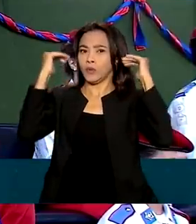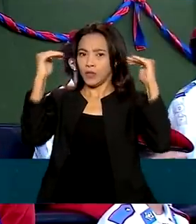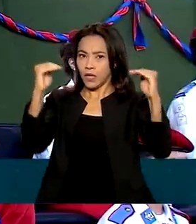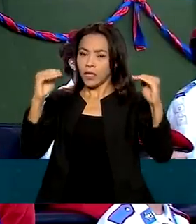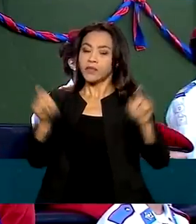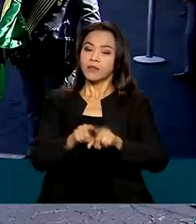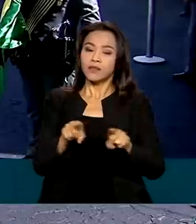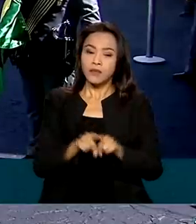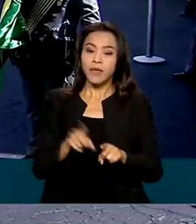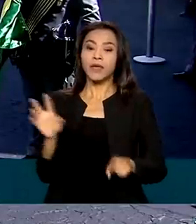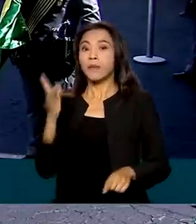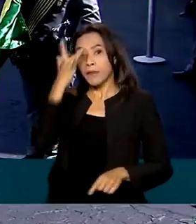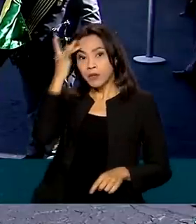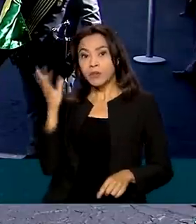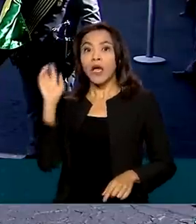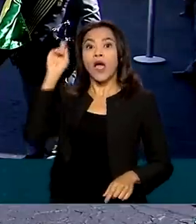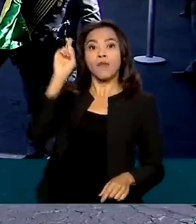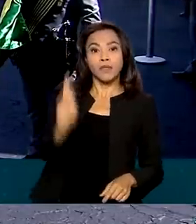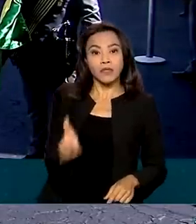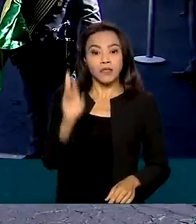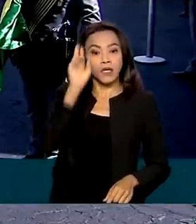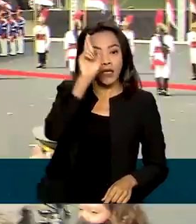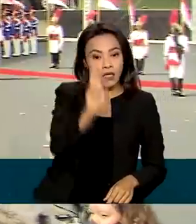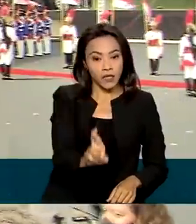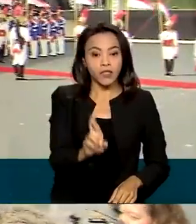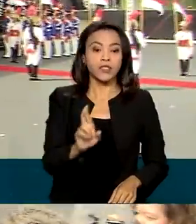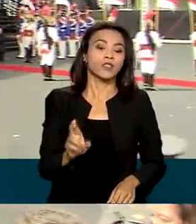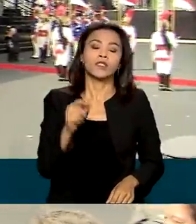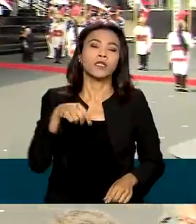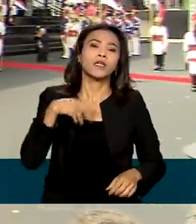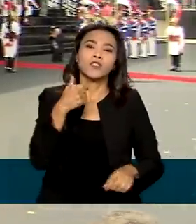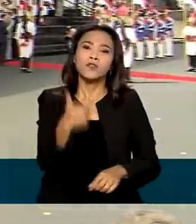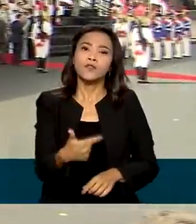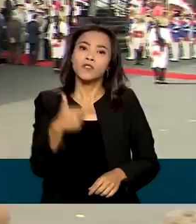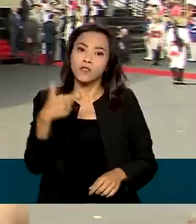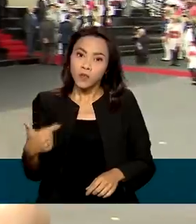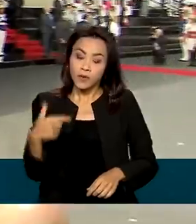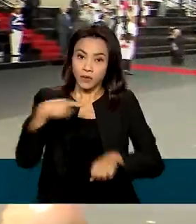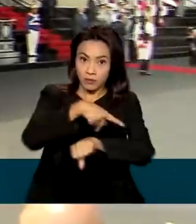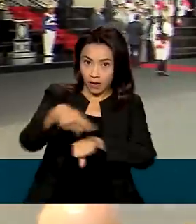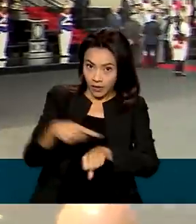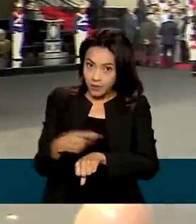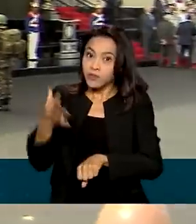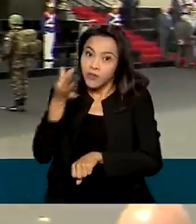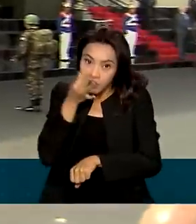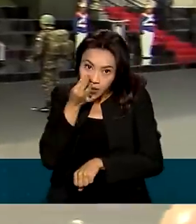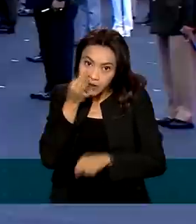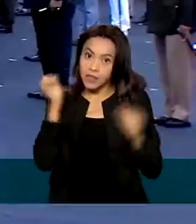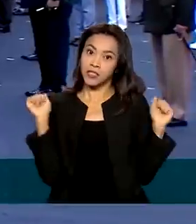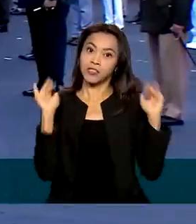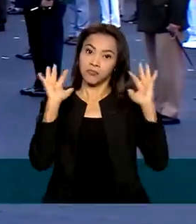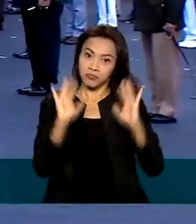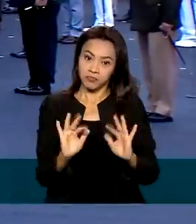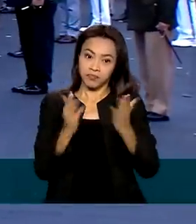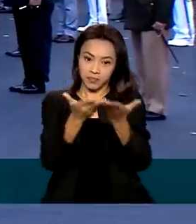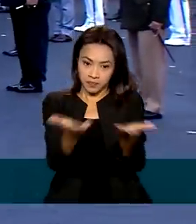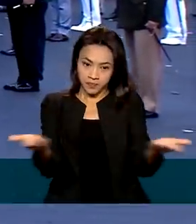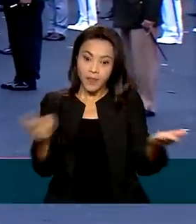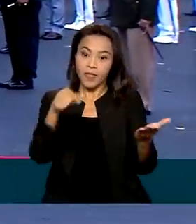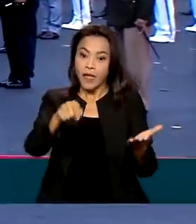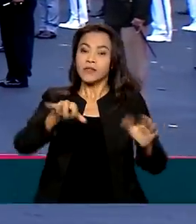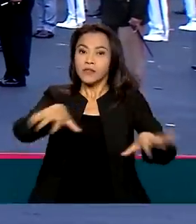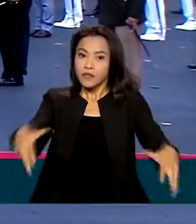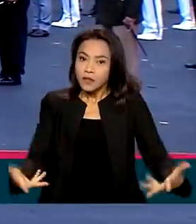também representantes militares de 22 países estiveram presentes. Durante a